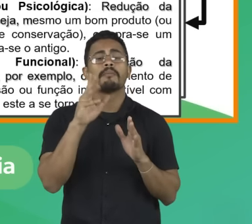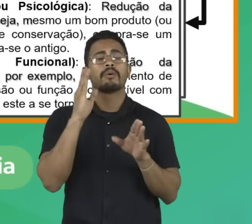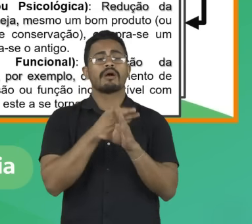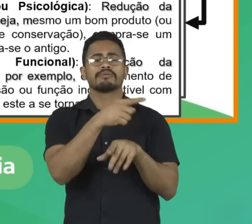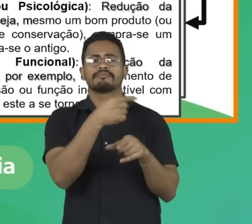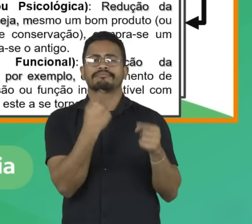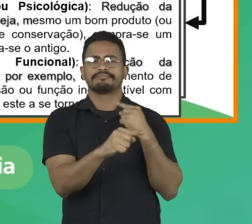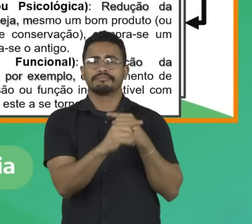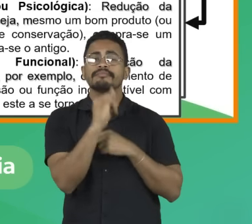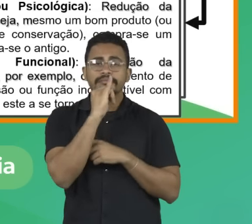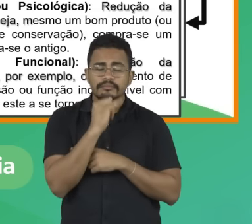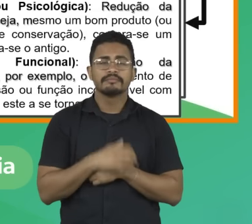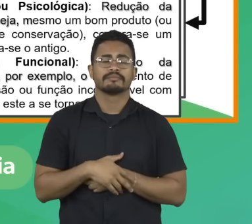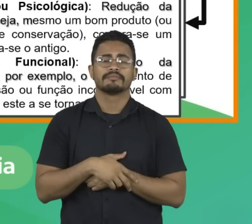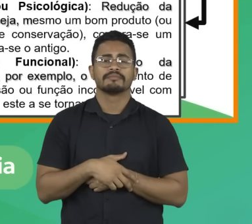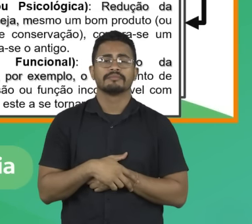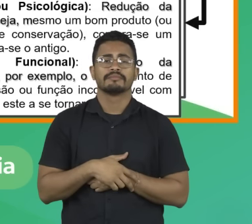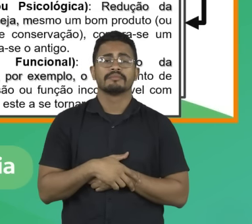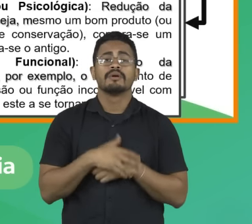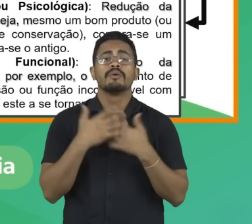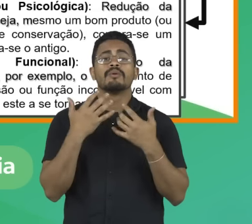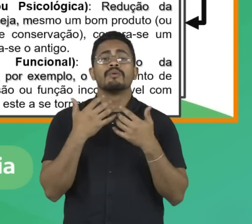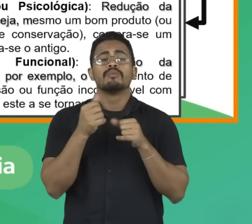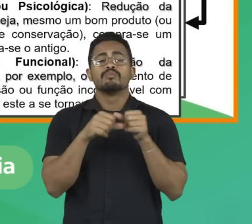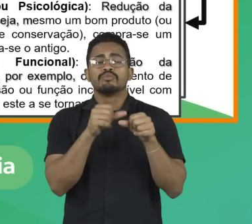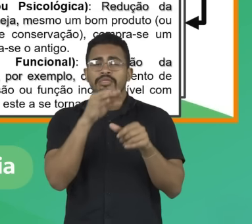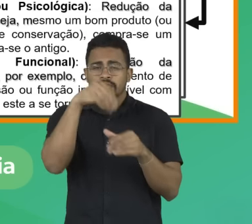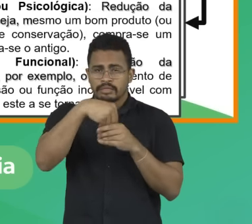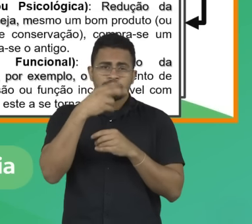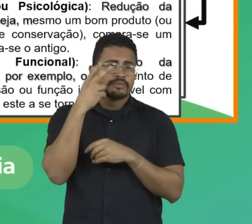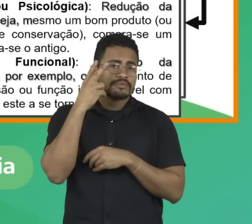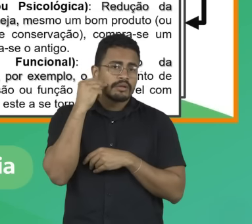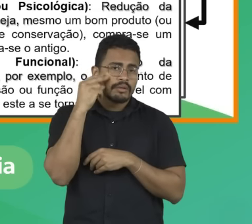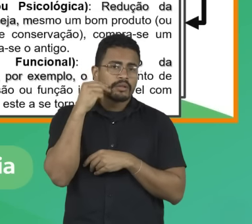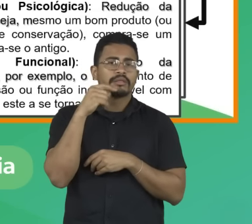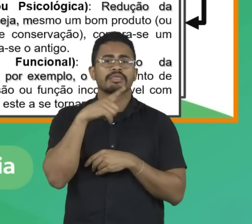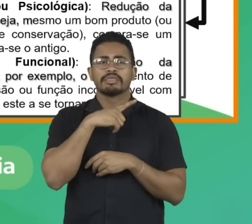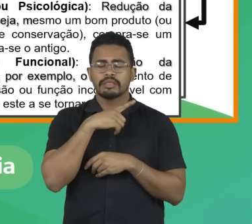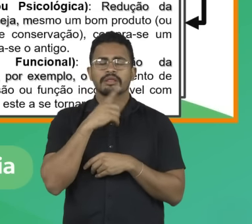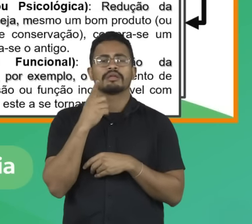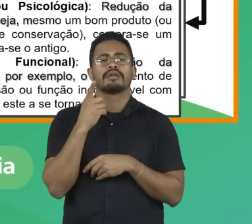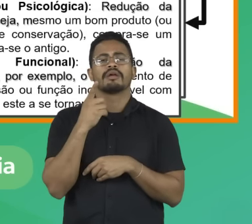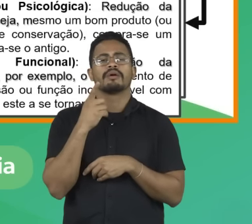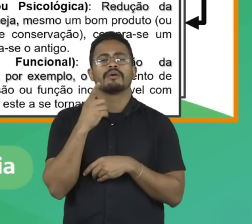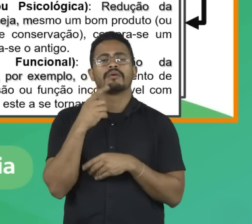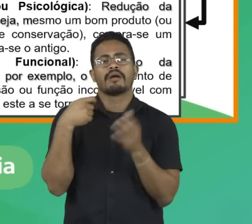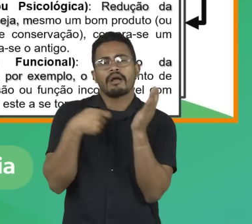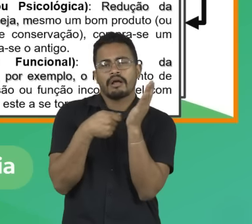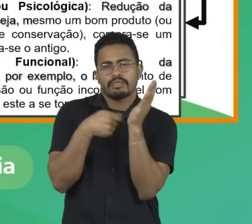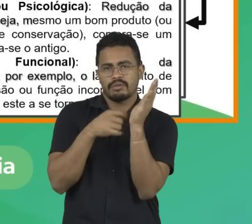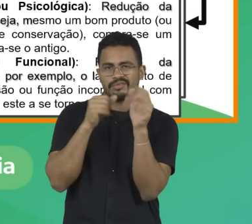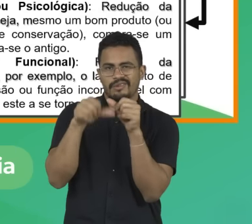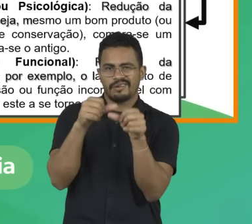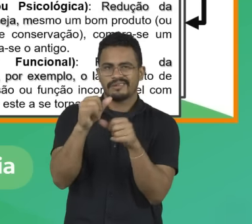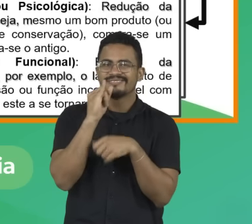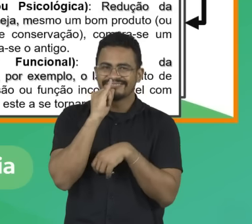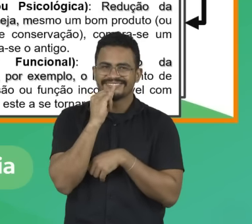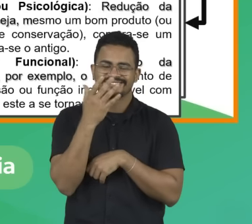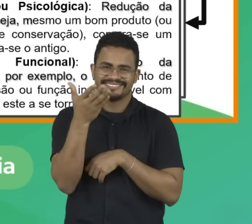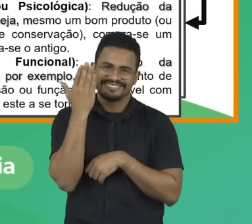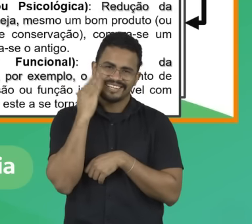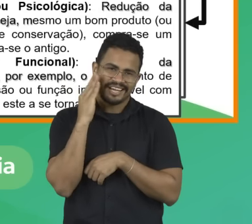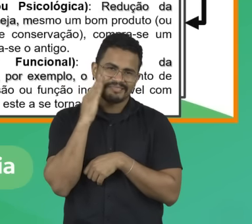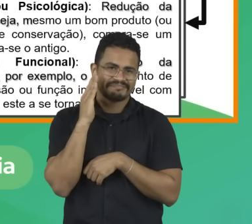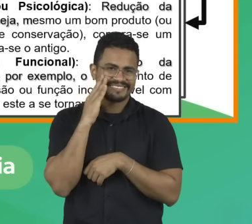você tem uma mudança no celular que muda o carregador, o exemplo das nossas, né, grandes marcas